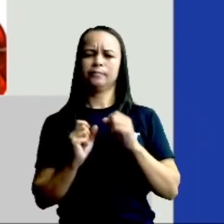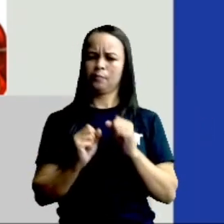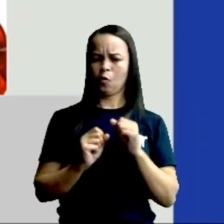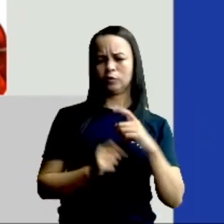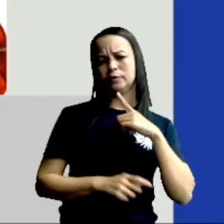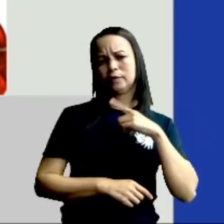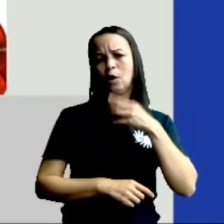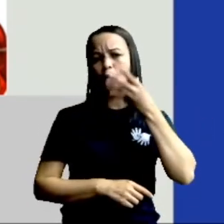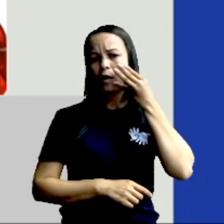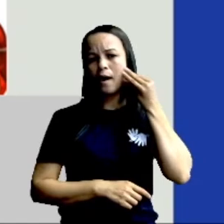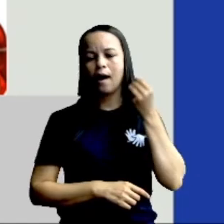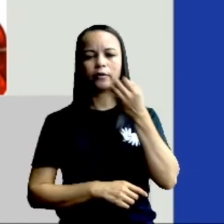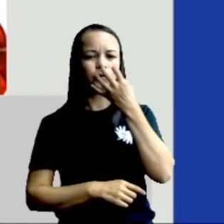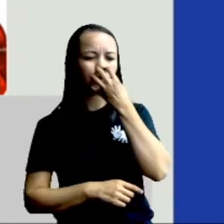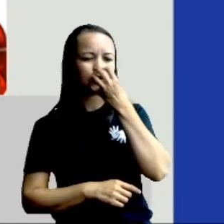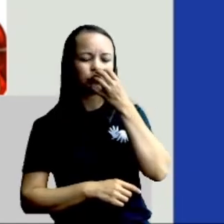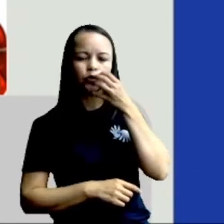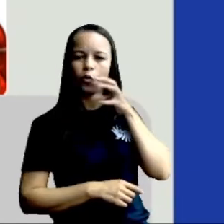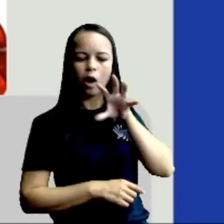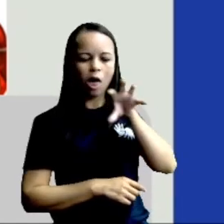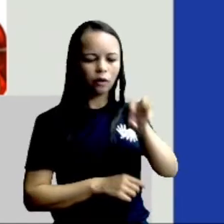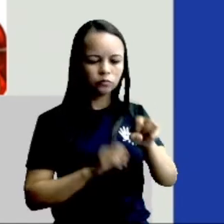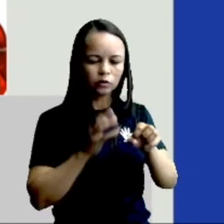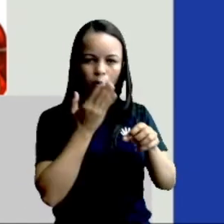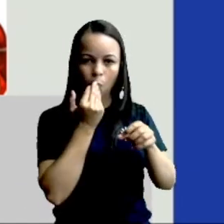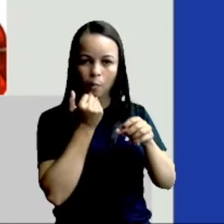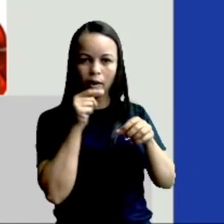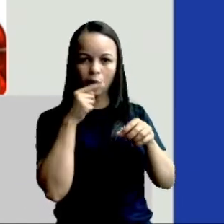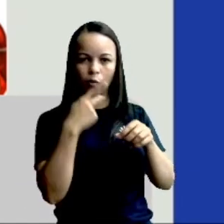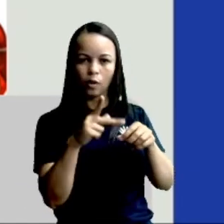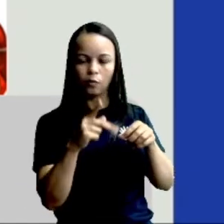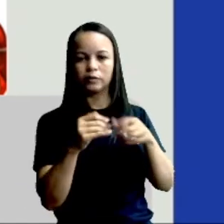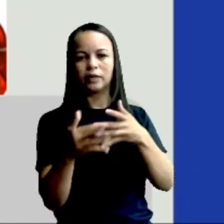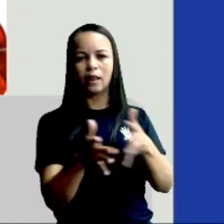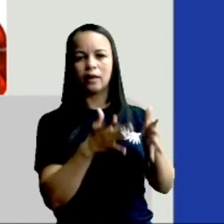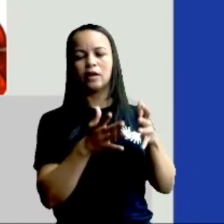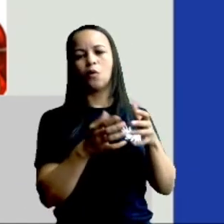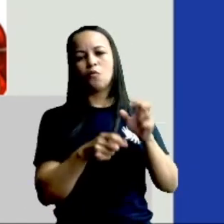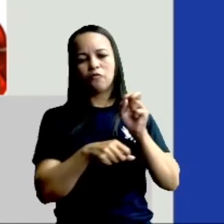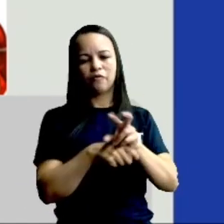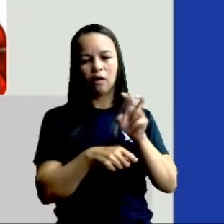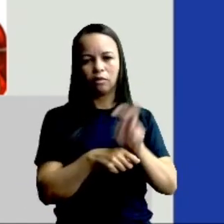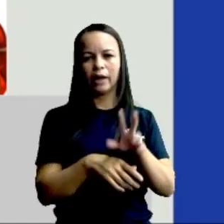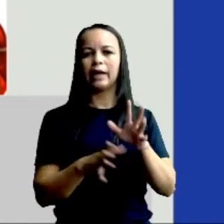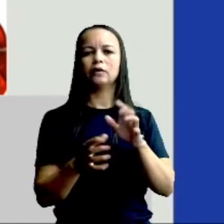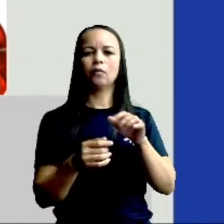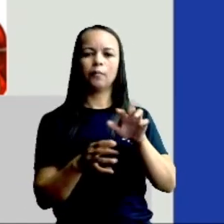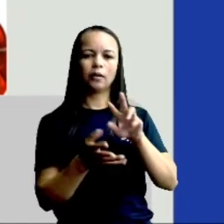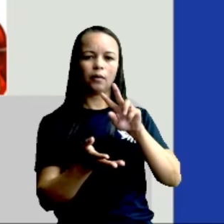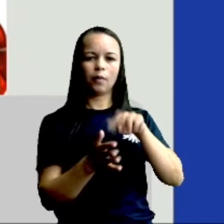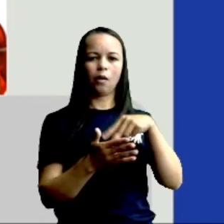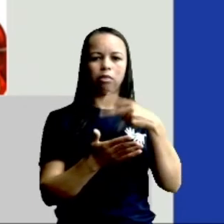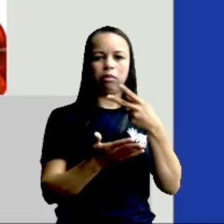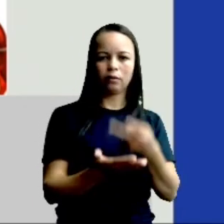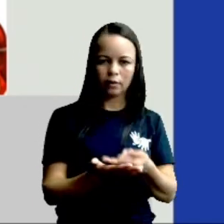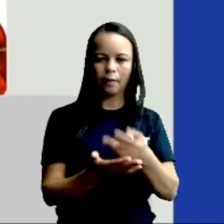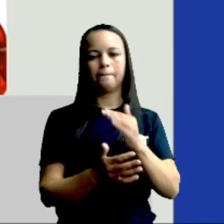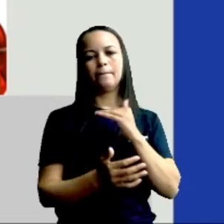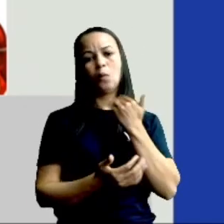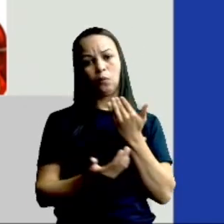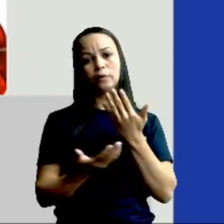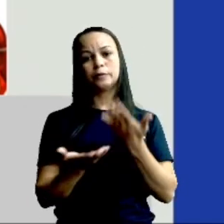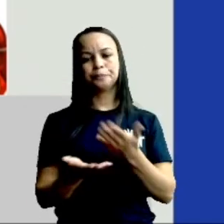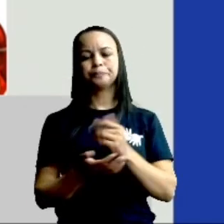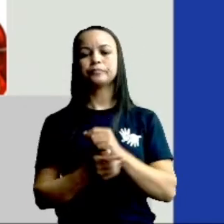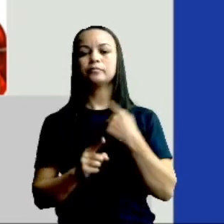cachorrinho, um gato e comer ali alguma coisa do lixo que está estragada, algum veneno, alguma coisa, passa mal e vir a morrer.